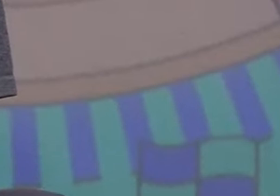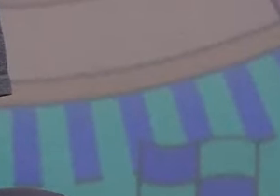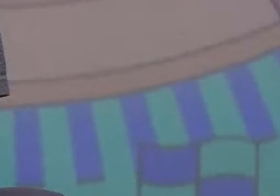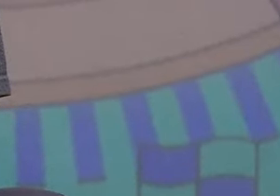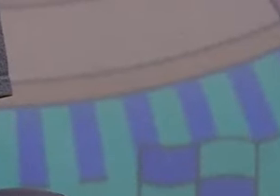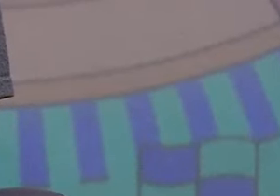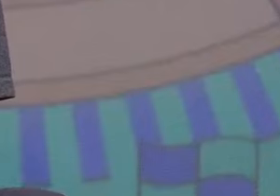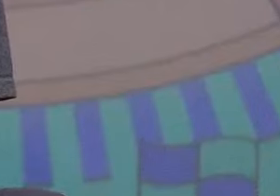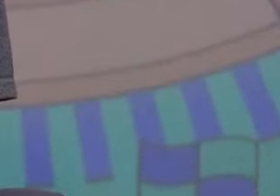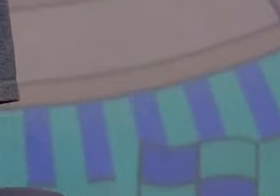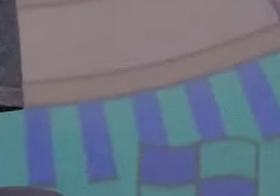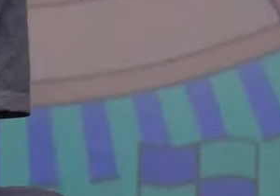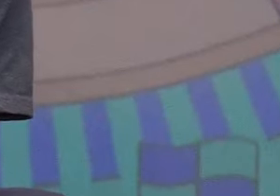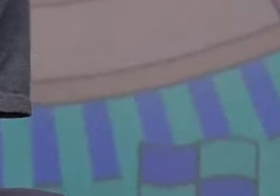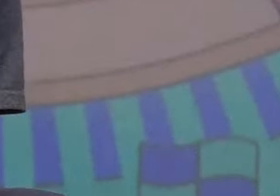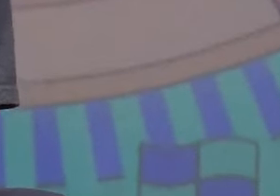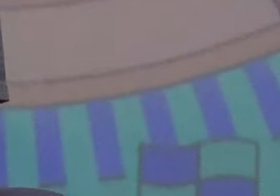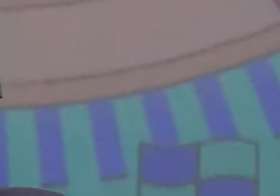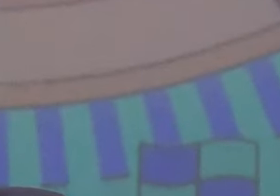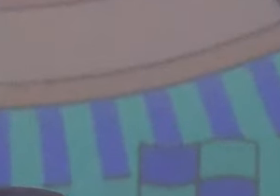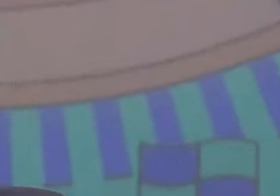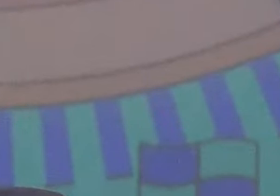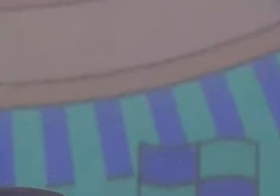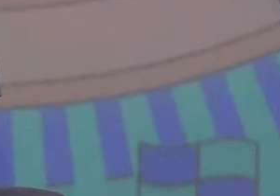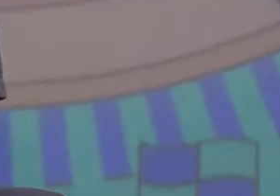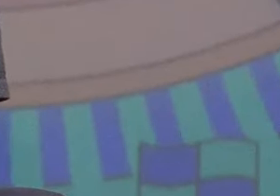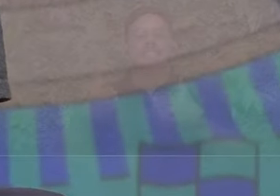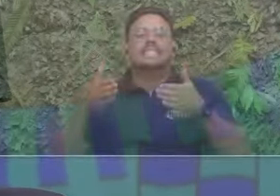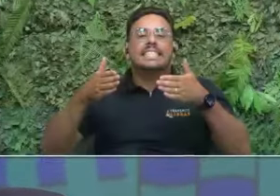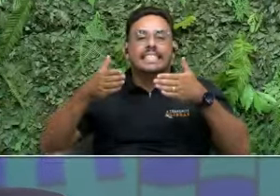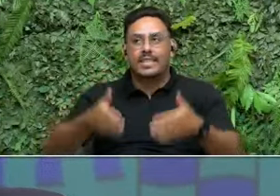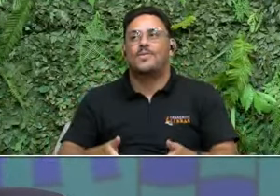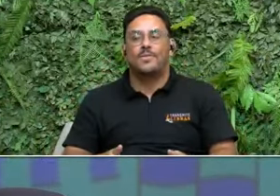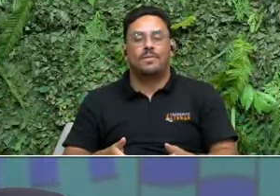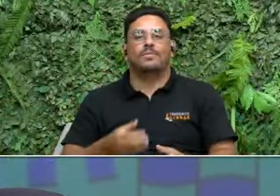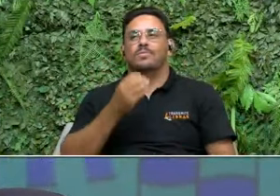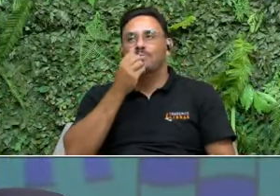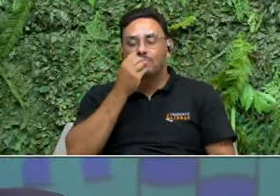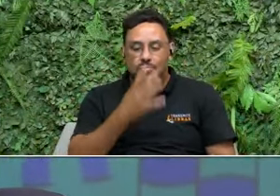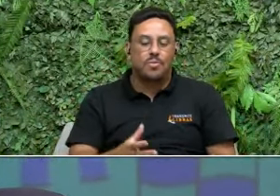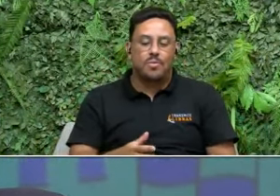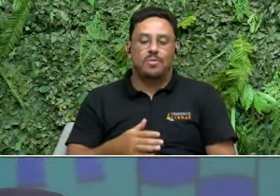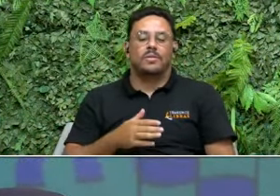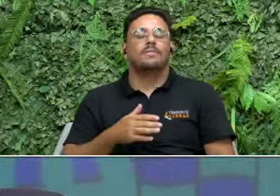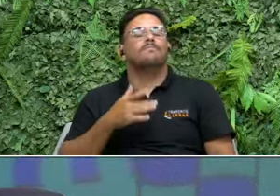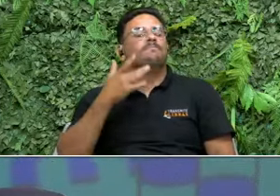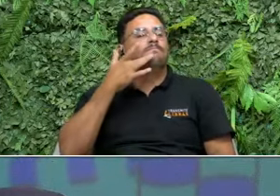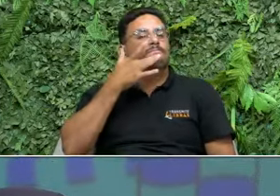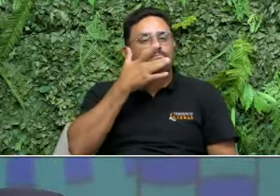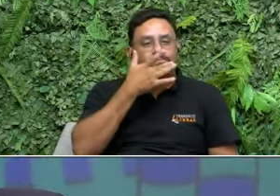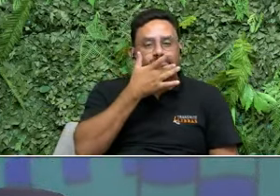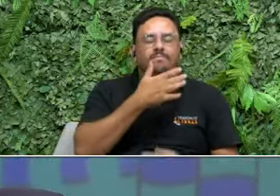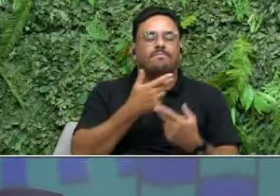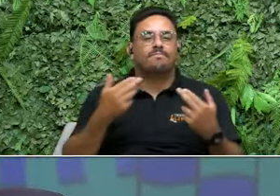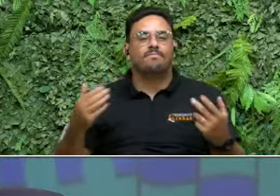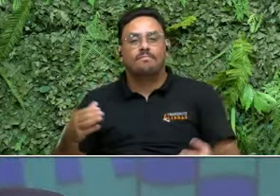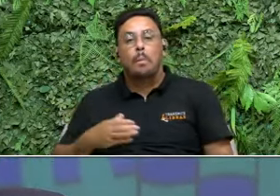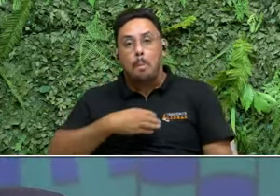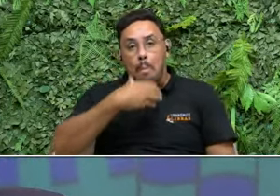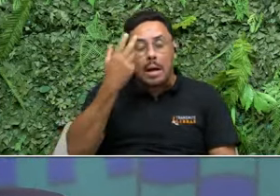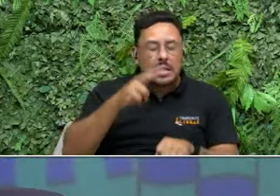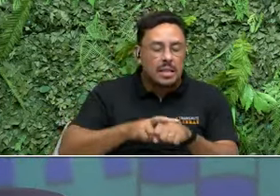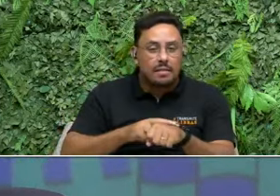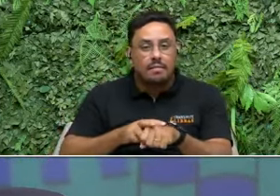o clássico né velho a batata que chegou aqui chegou chegando é boa sabores exagerados aqui maçã verde